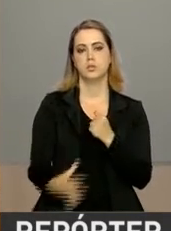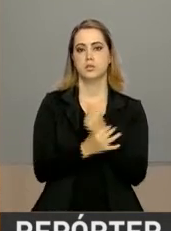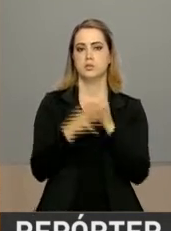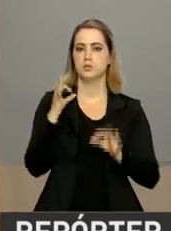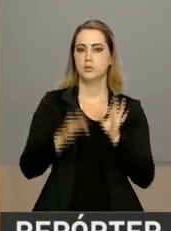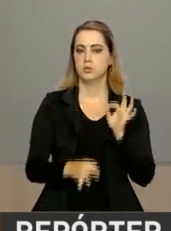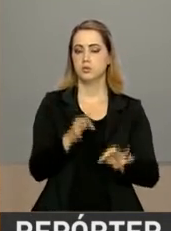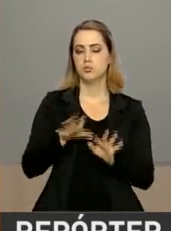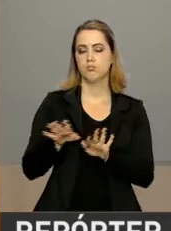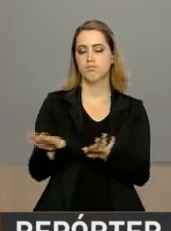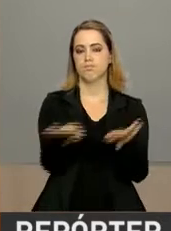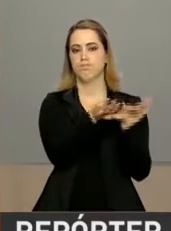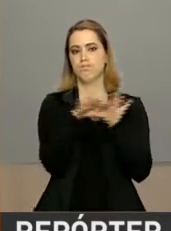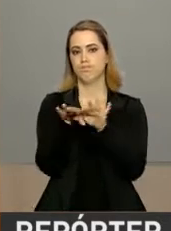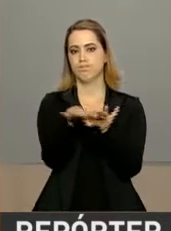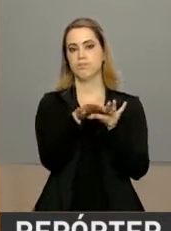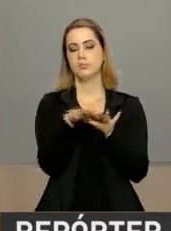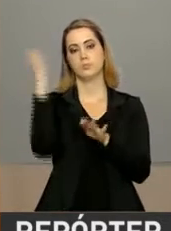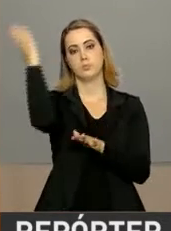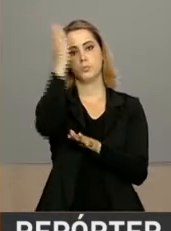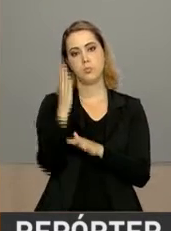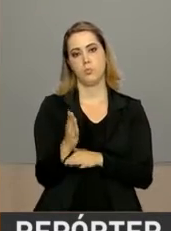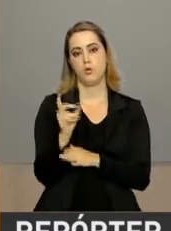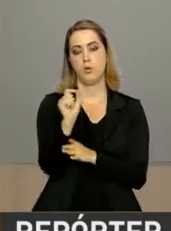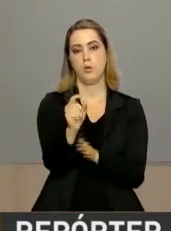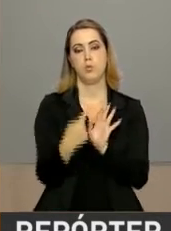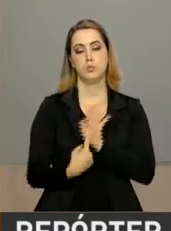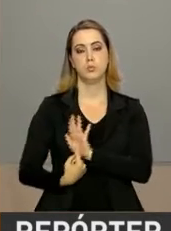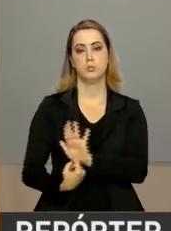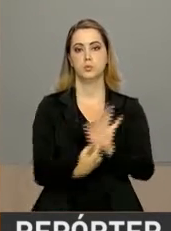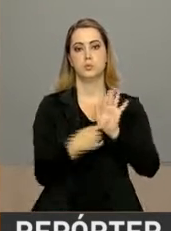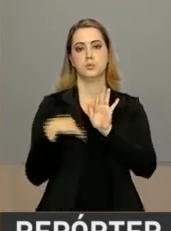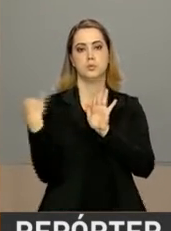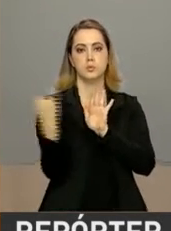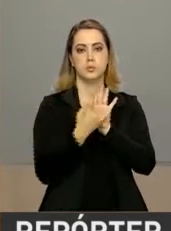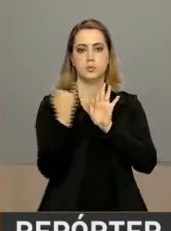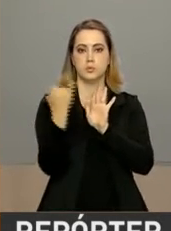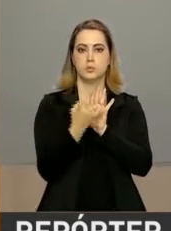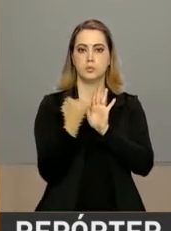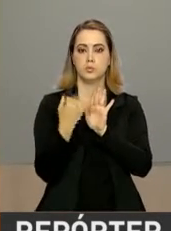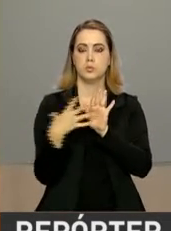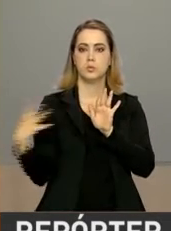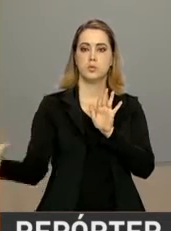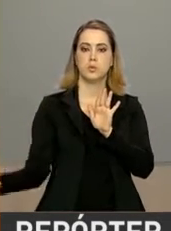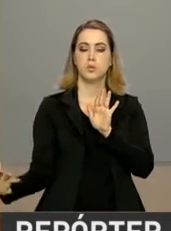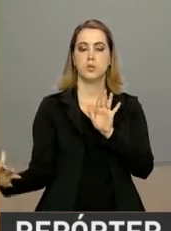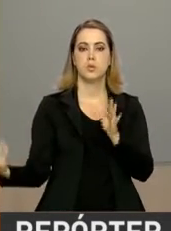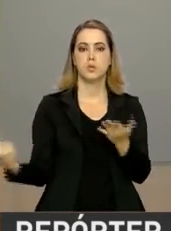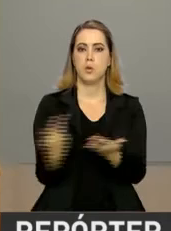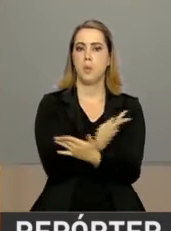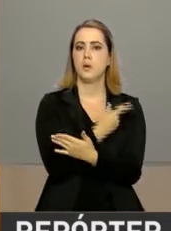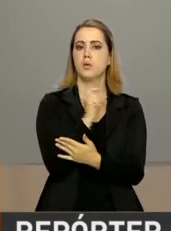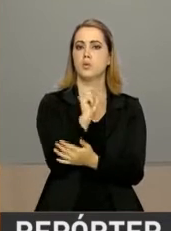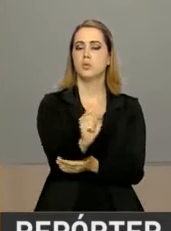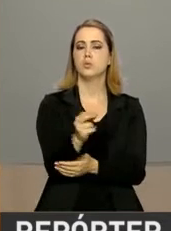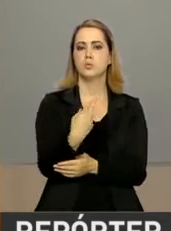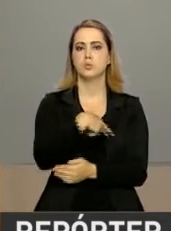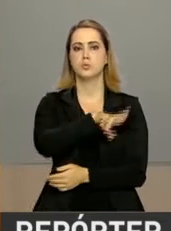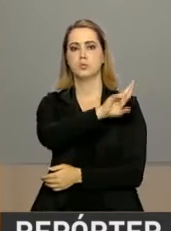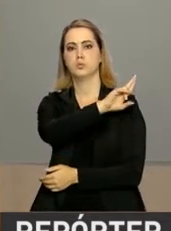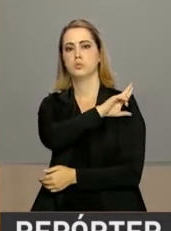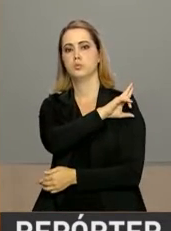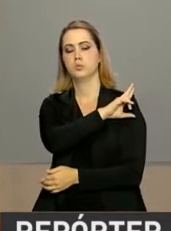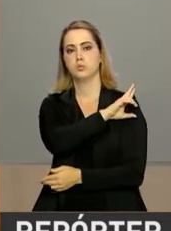institucional é revelam a importância para um contexto de responsabilidade macroeconômica